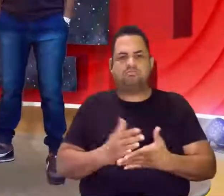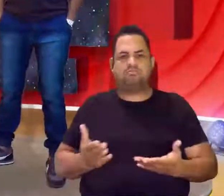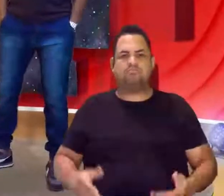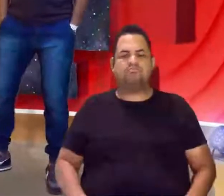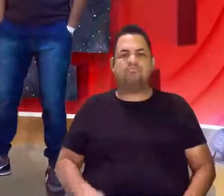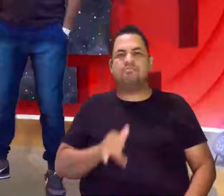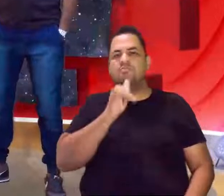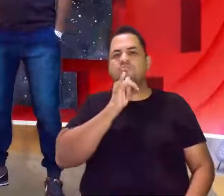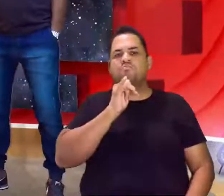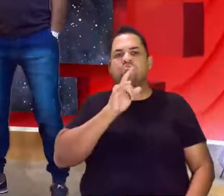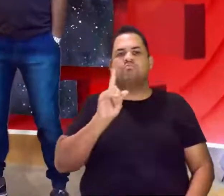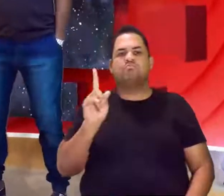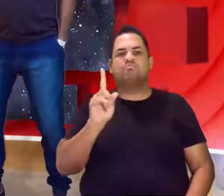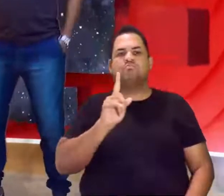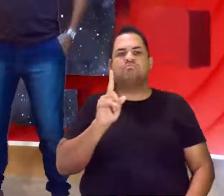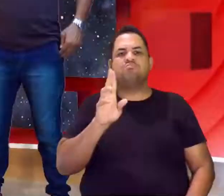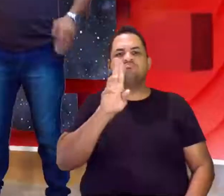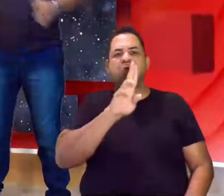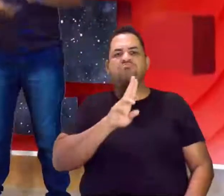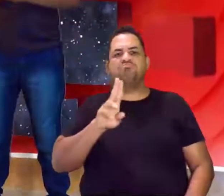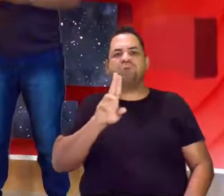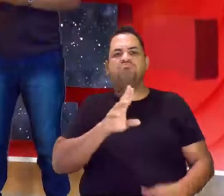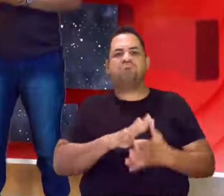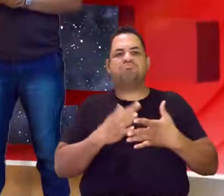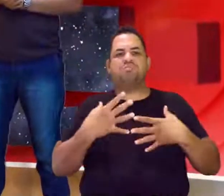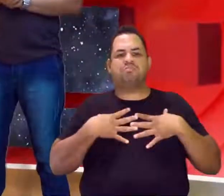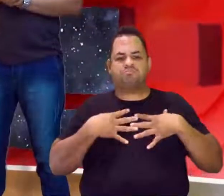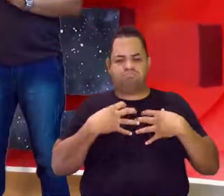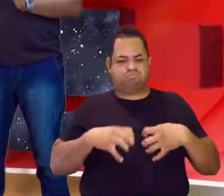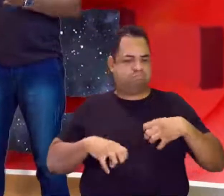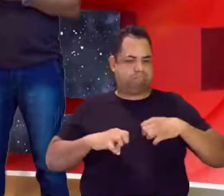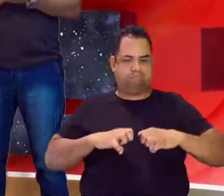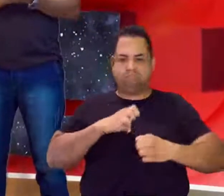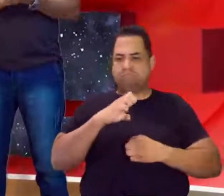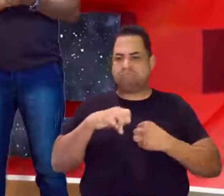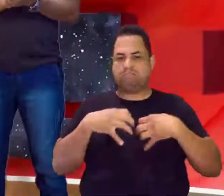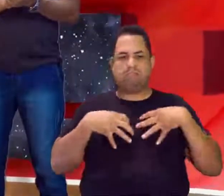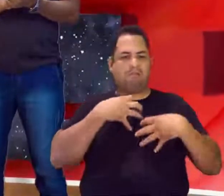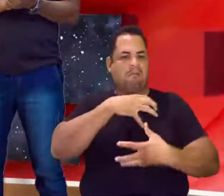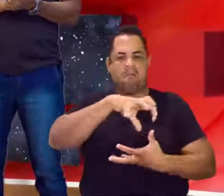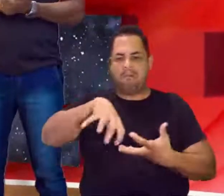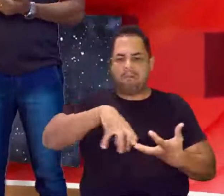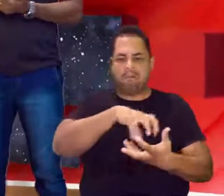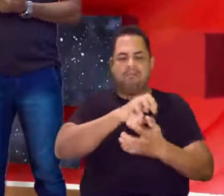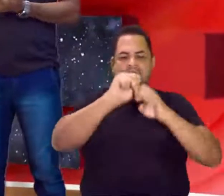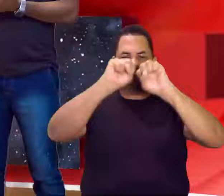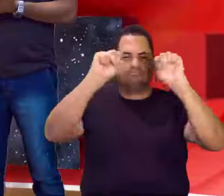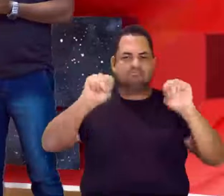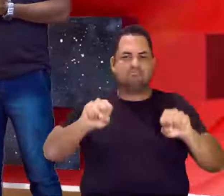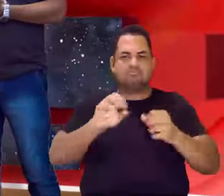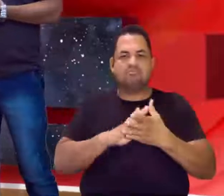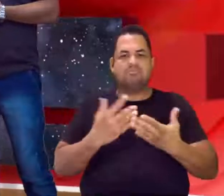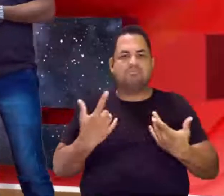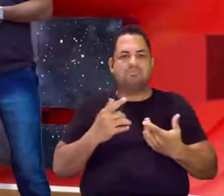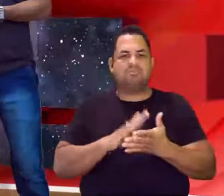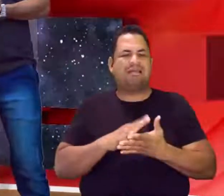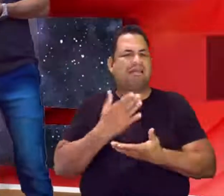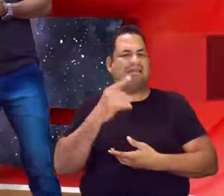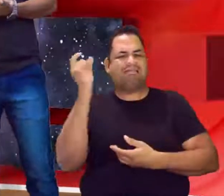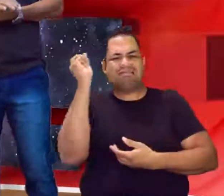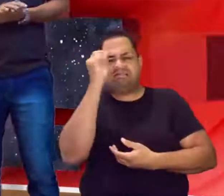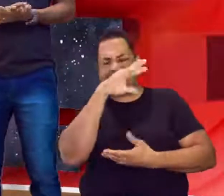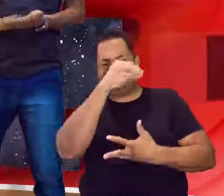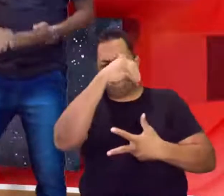Por exemplo, não gaste energia se revoltando contra o sistema. Então não adianta, esse Enem é muito